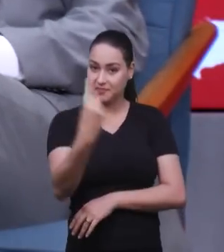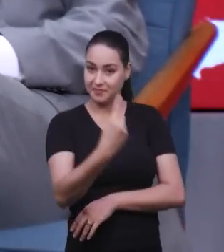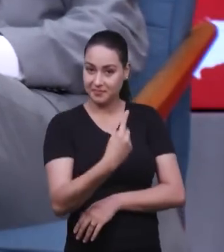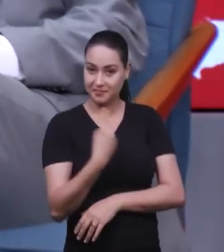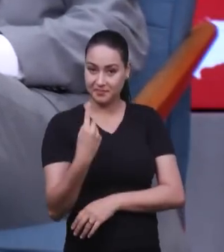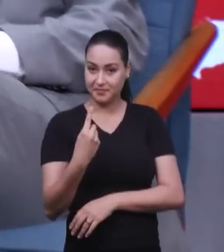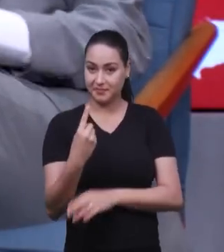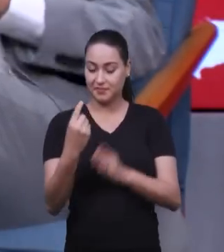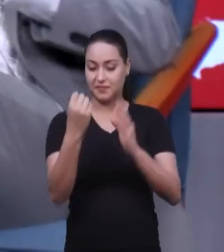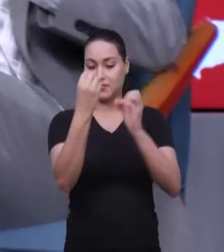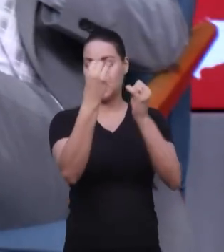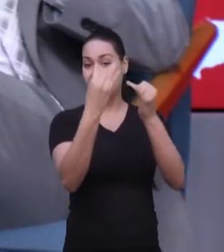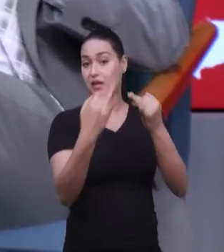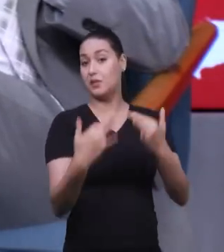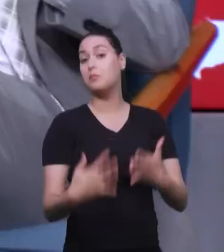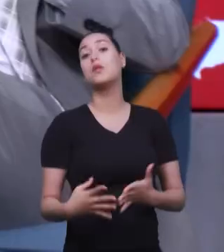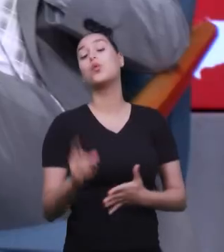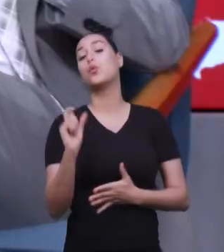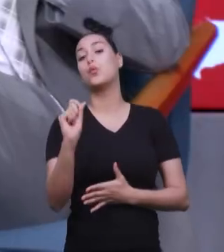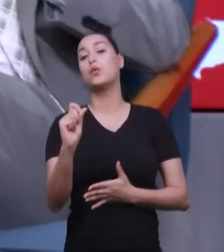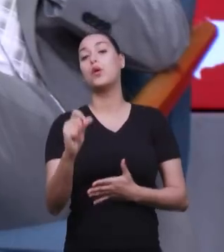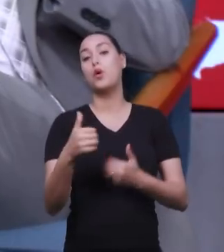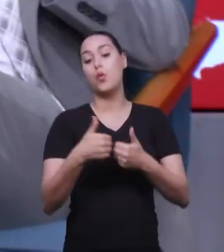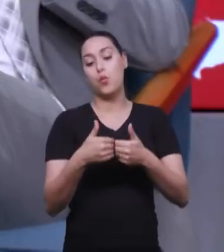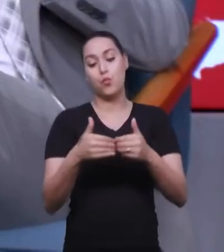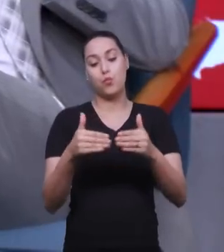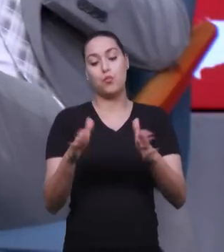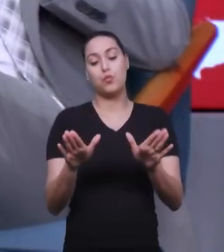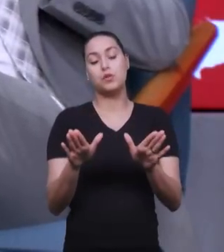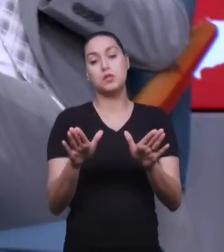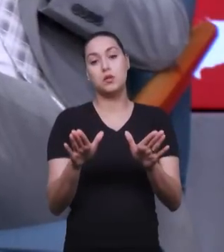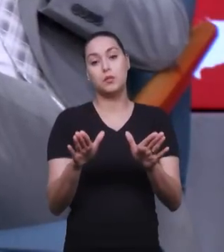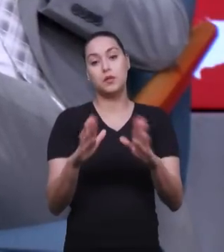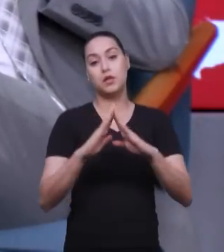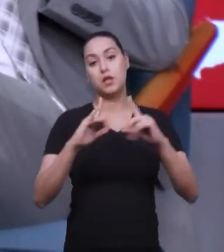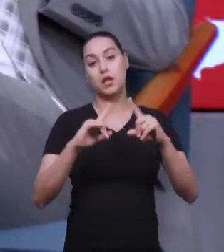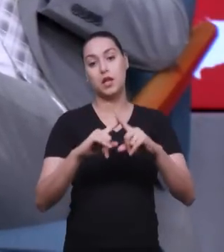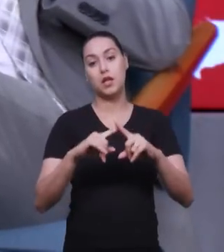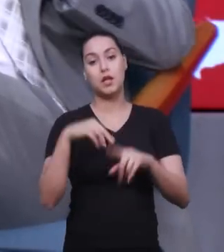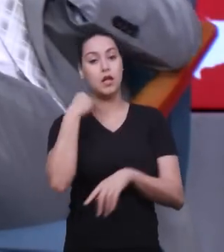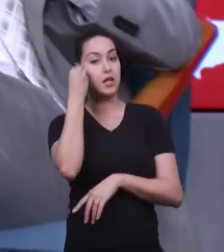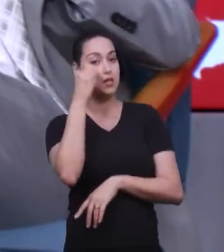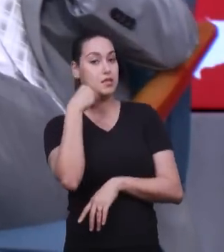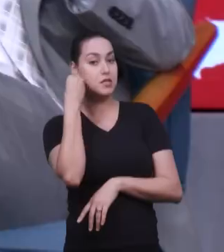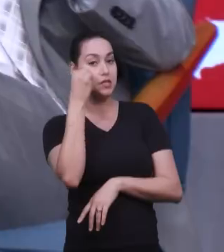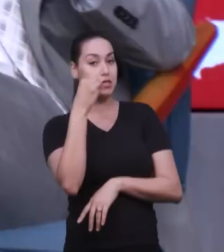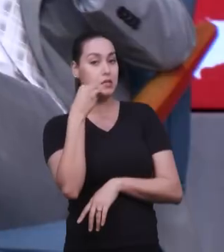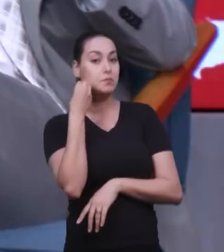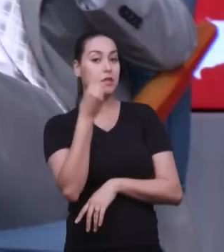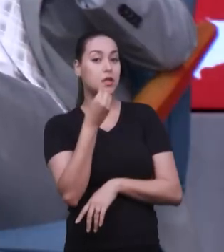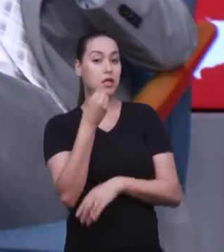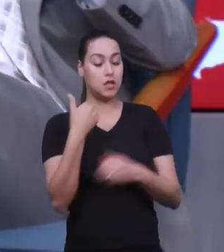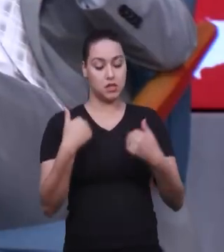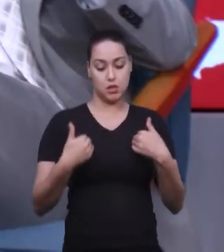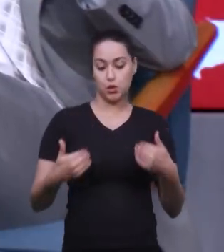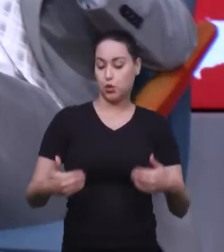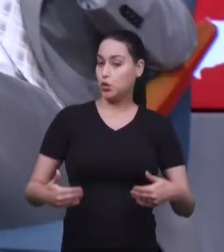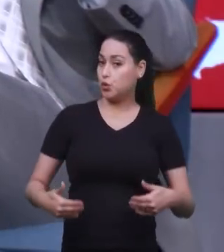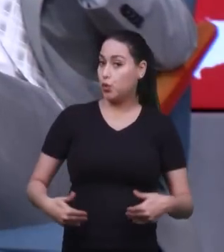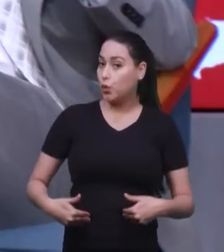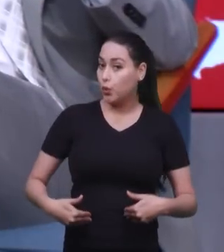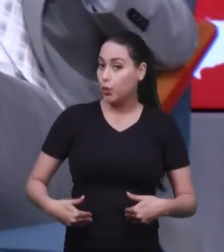programa nós vamos falar sobre o início da igreja. Nós vamos falar sobre a